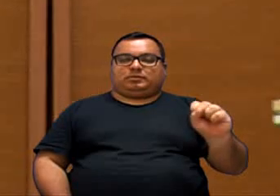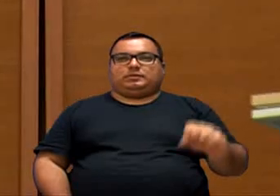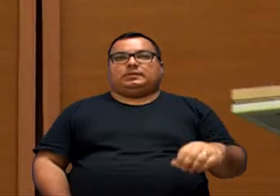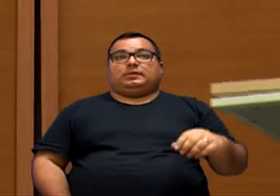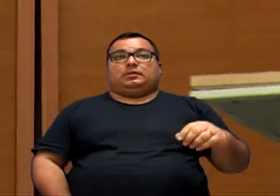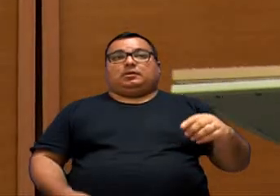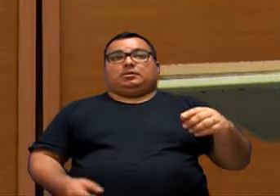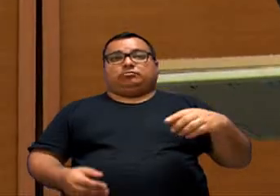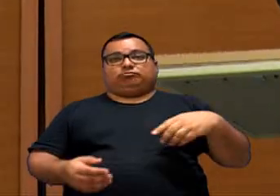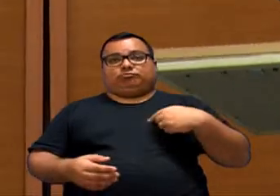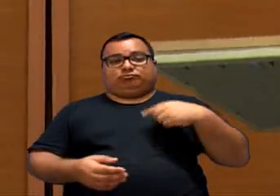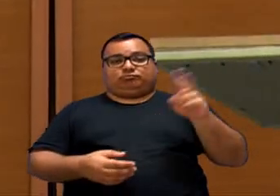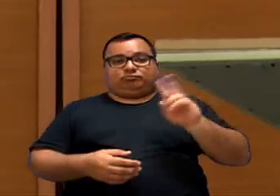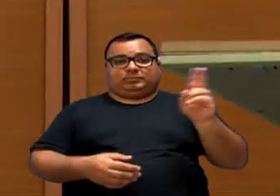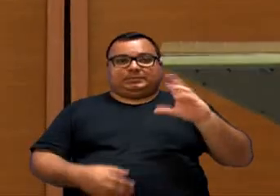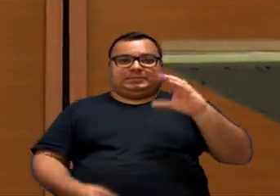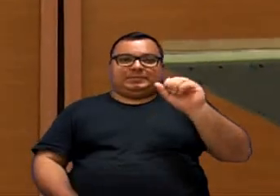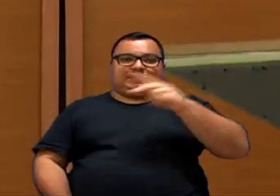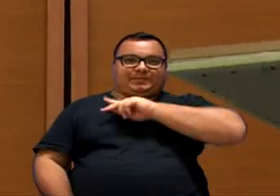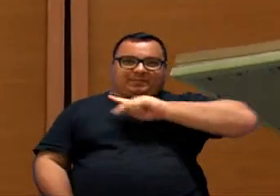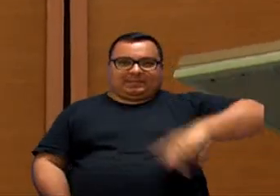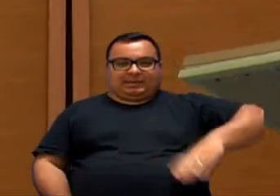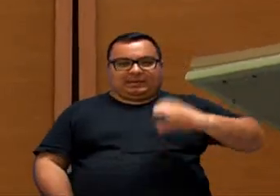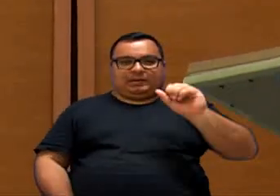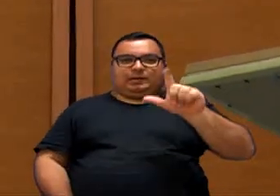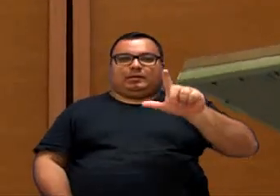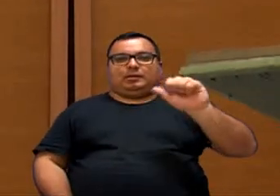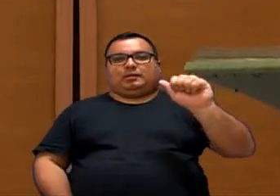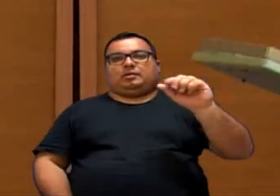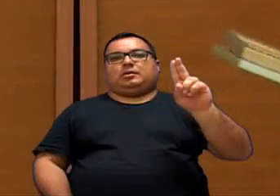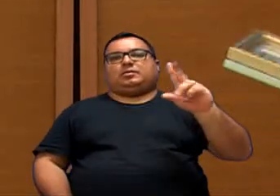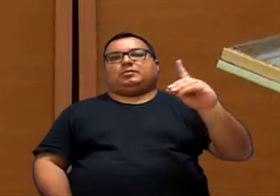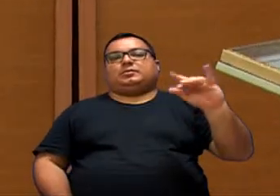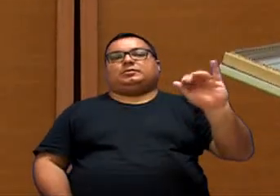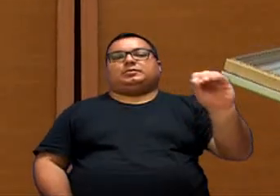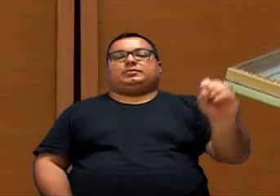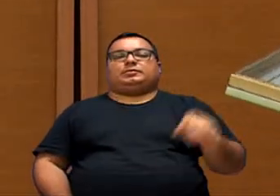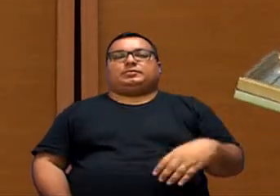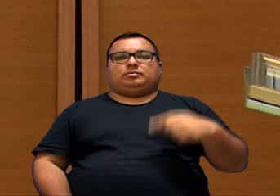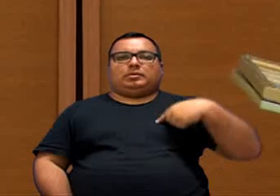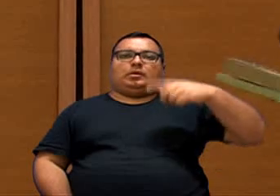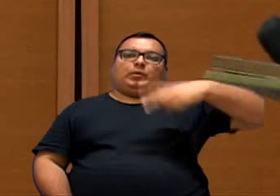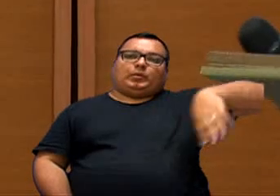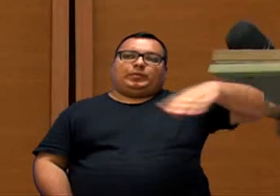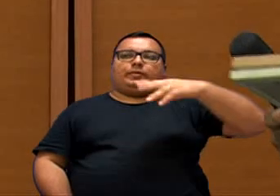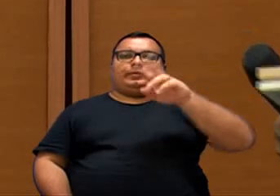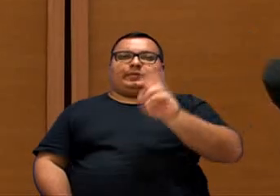de todos os componentes desta Câmara Municipal.